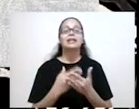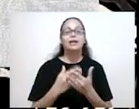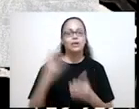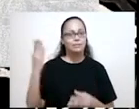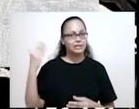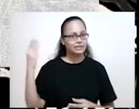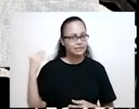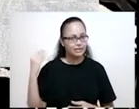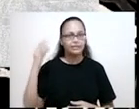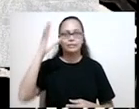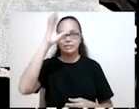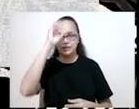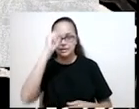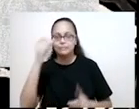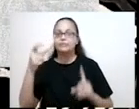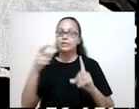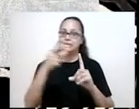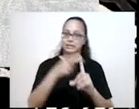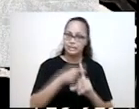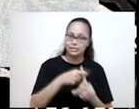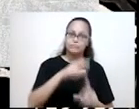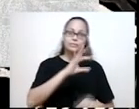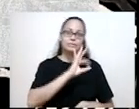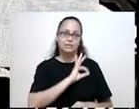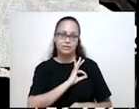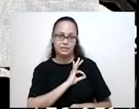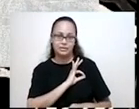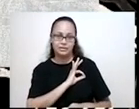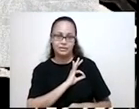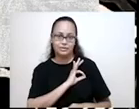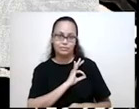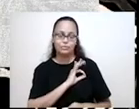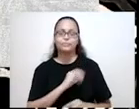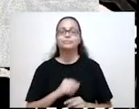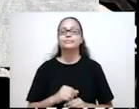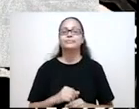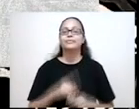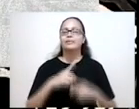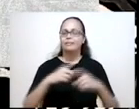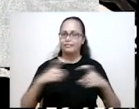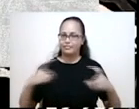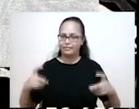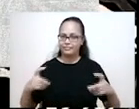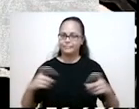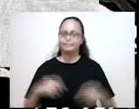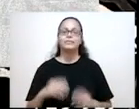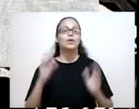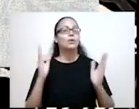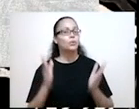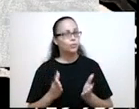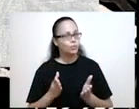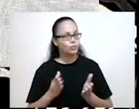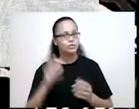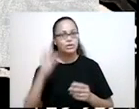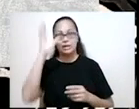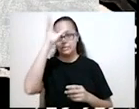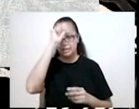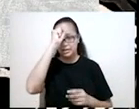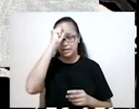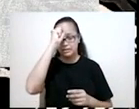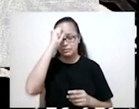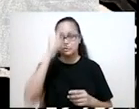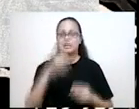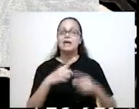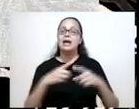nós associamos fascismo, militarismo, nacionalismo e guerra. Hoje aprenderemos